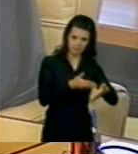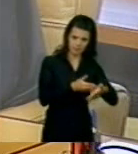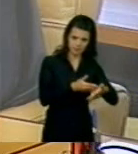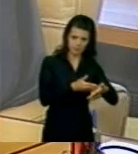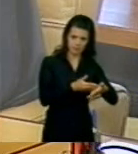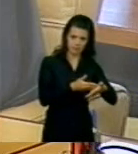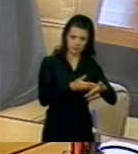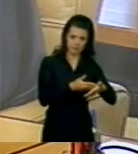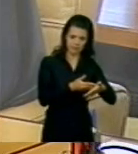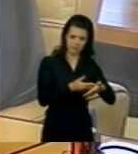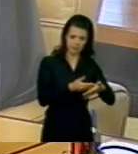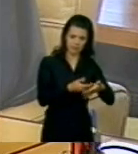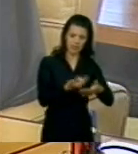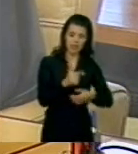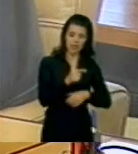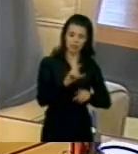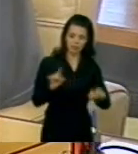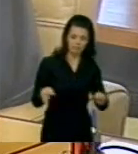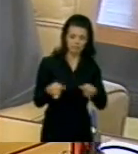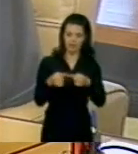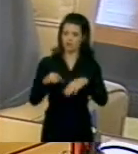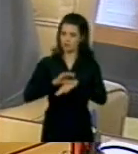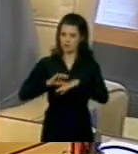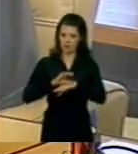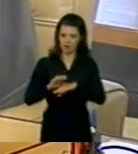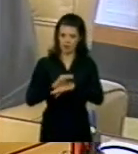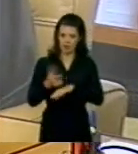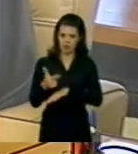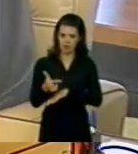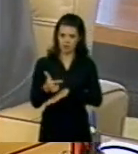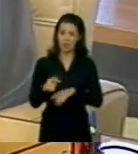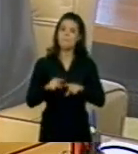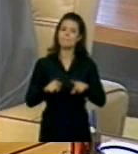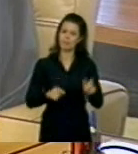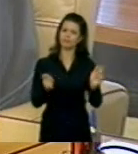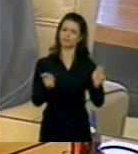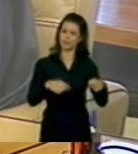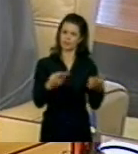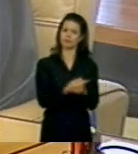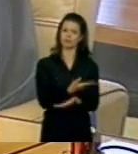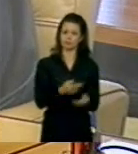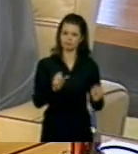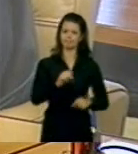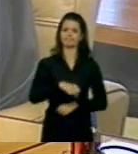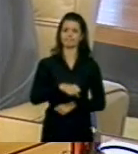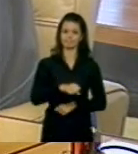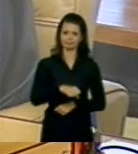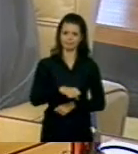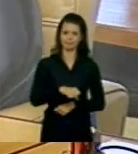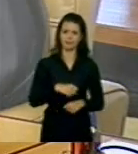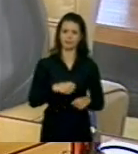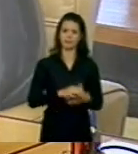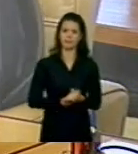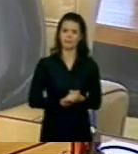não possui previsão constitucional, reconheceu o seu cabimento, fecho aspas, o que, no